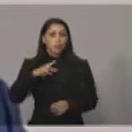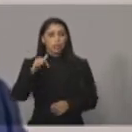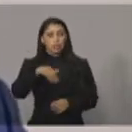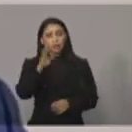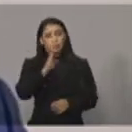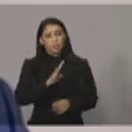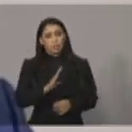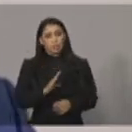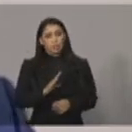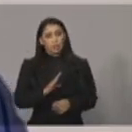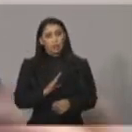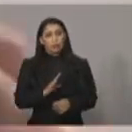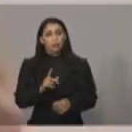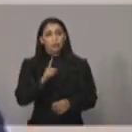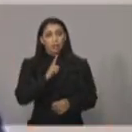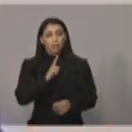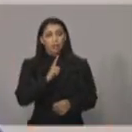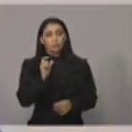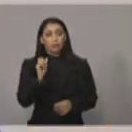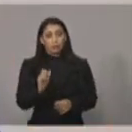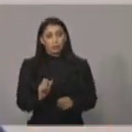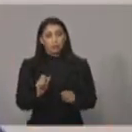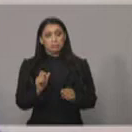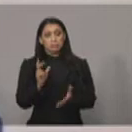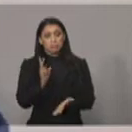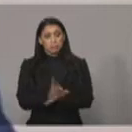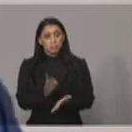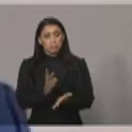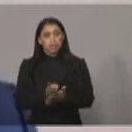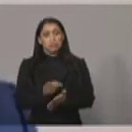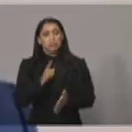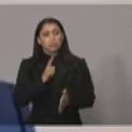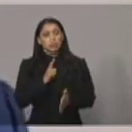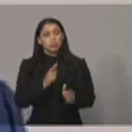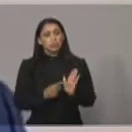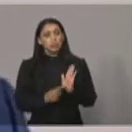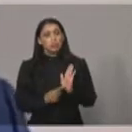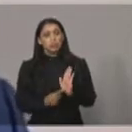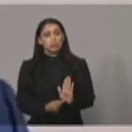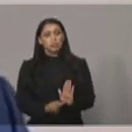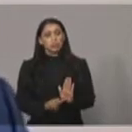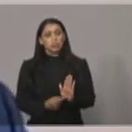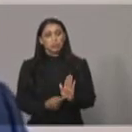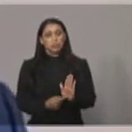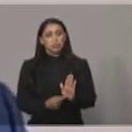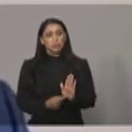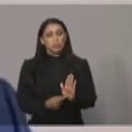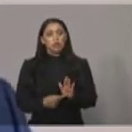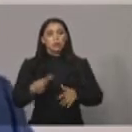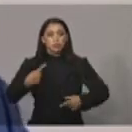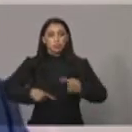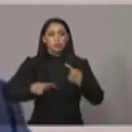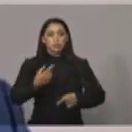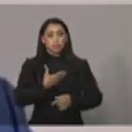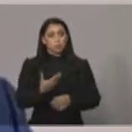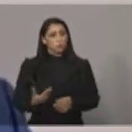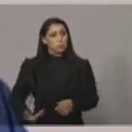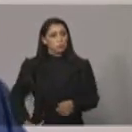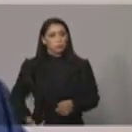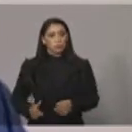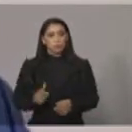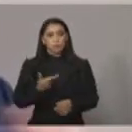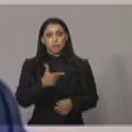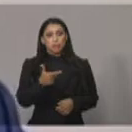de eficiência que, apesar de necessário para guiar o desenvolvimento de políticas públicas, não sustenta